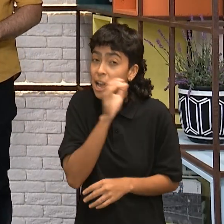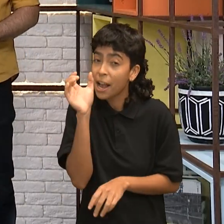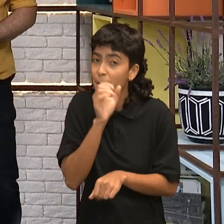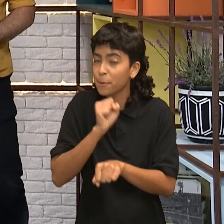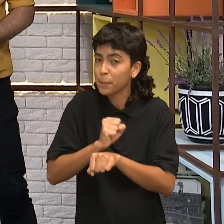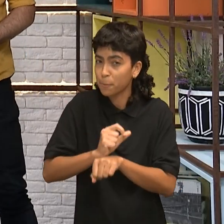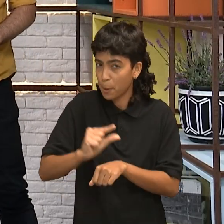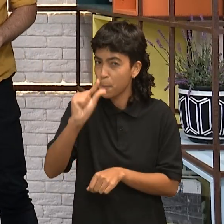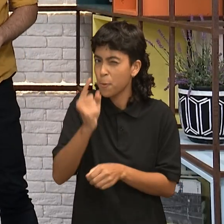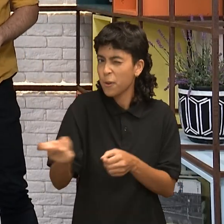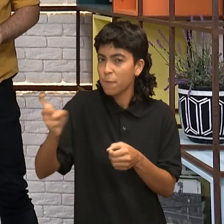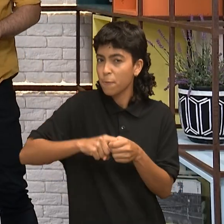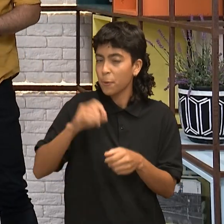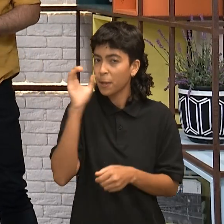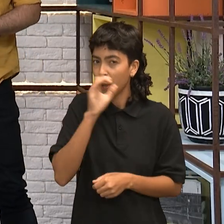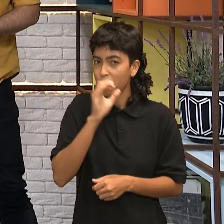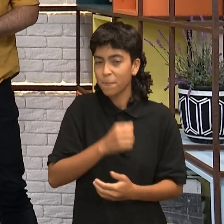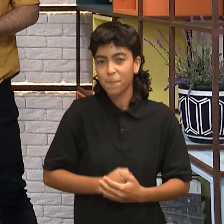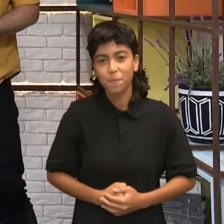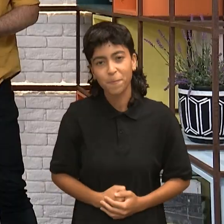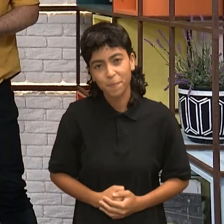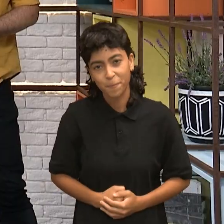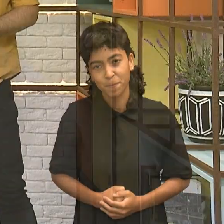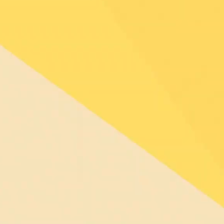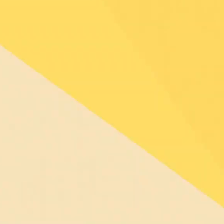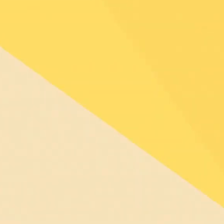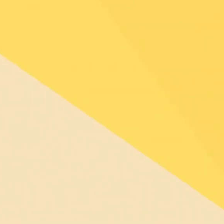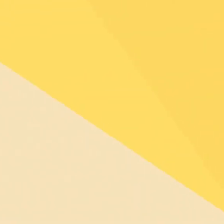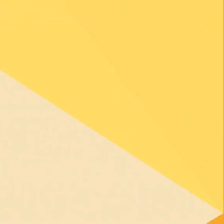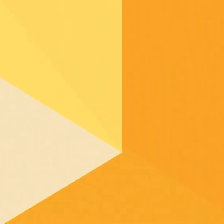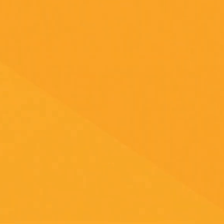daqui a pouquinho estamos de volta, não saia daí.